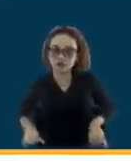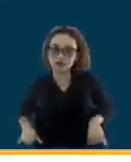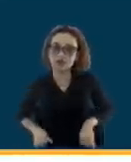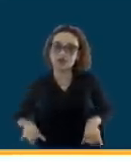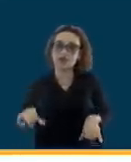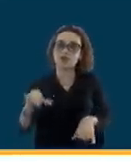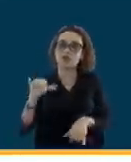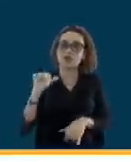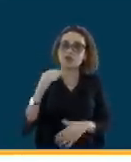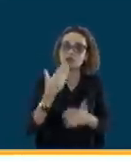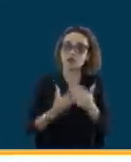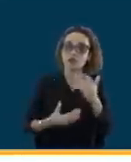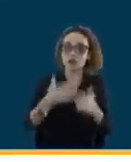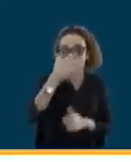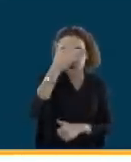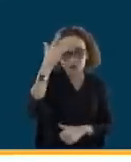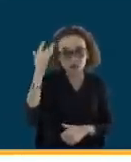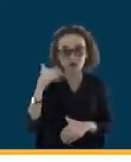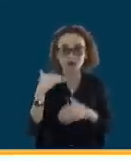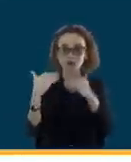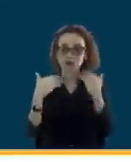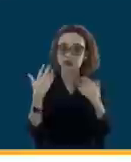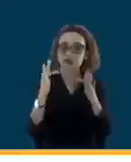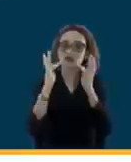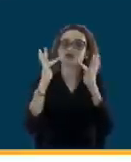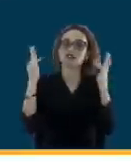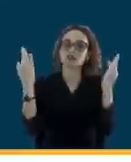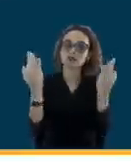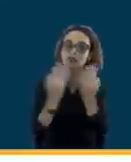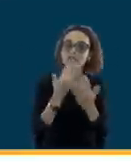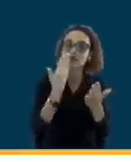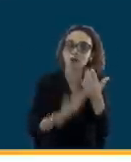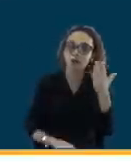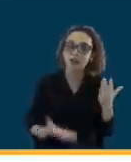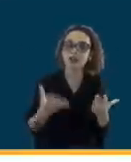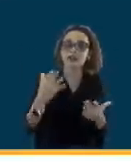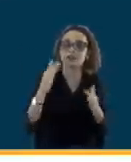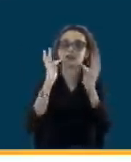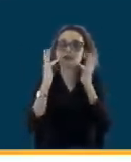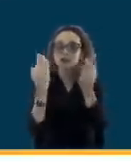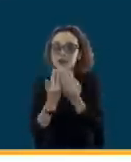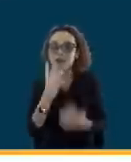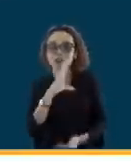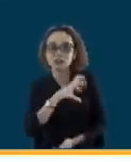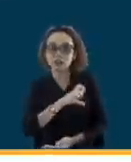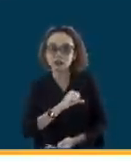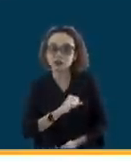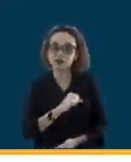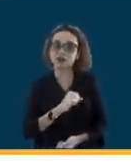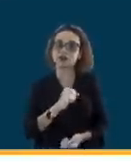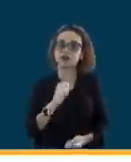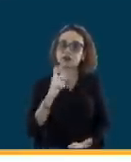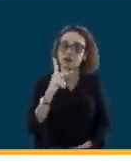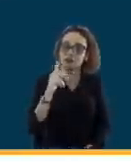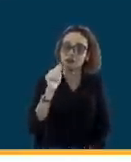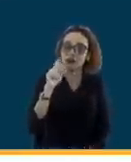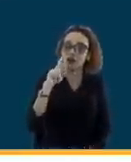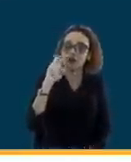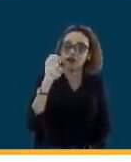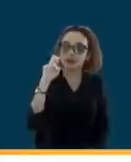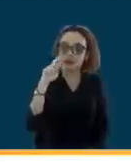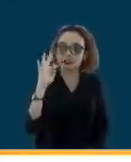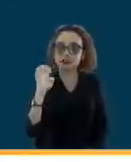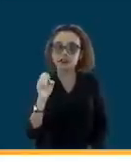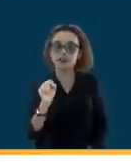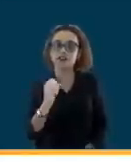gente perdendo familiares, perdendo seus amores, perdendo seus parentes, perdendo pessoas tão